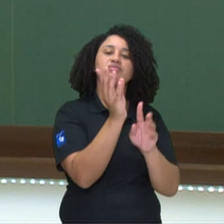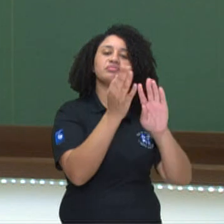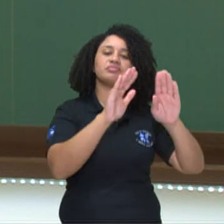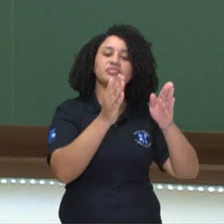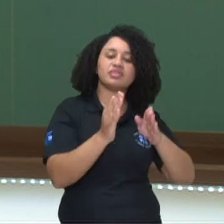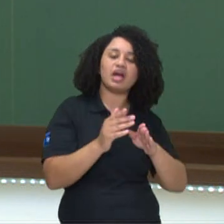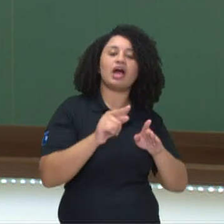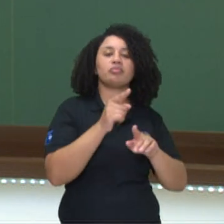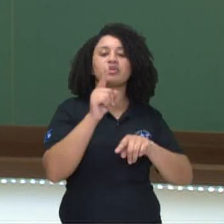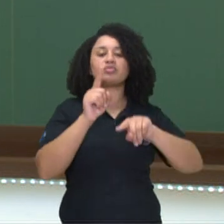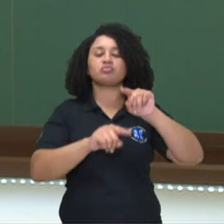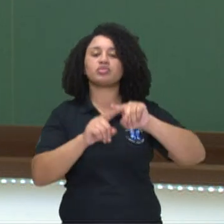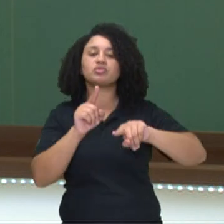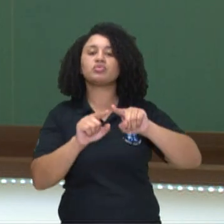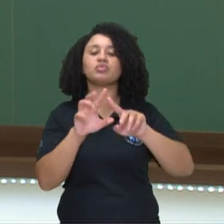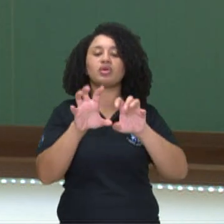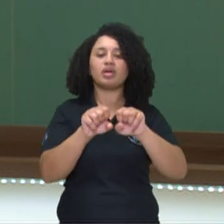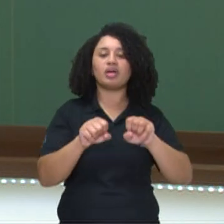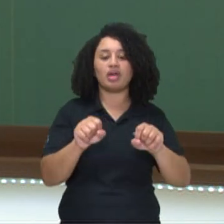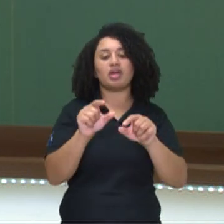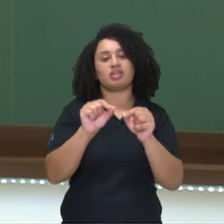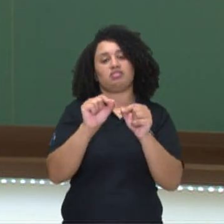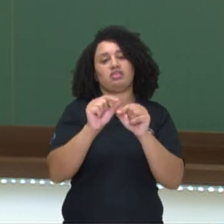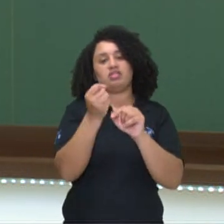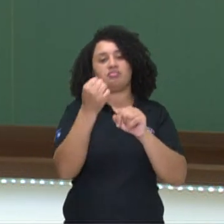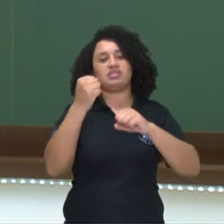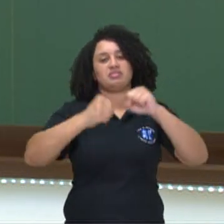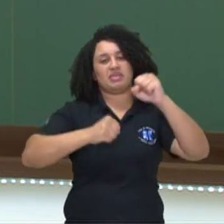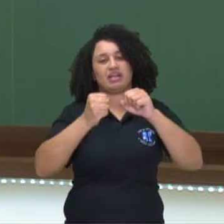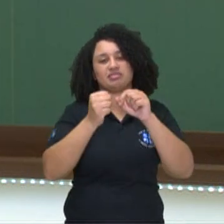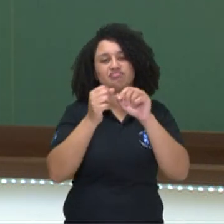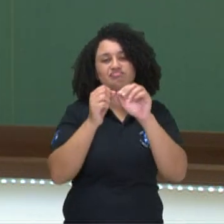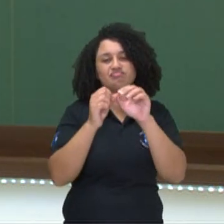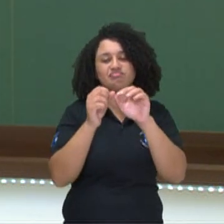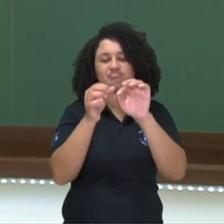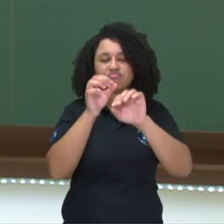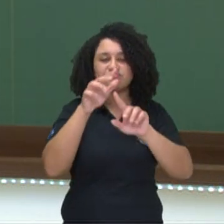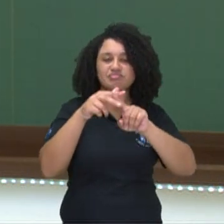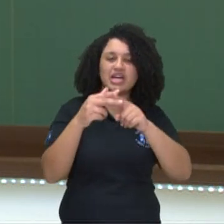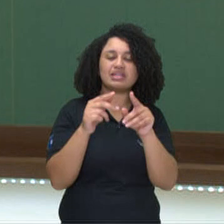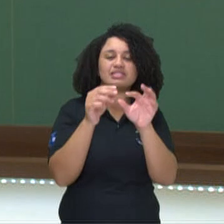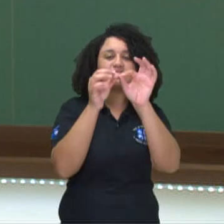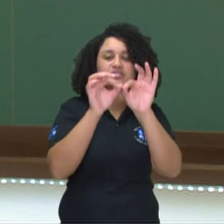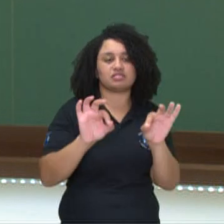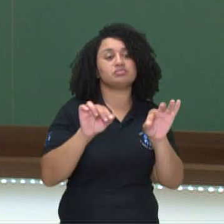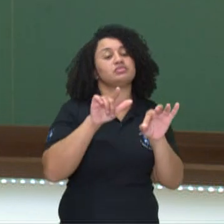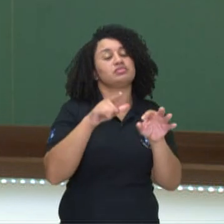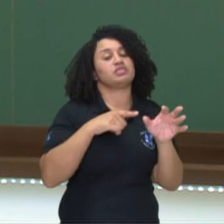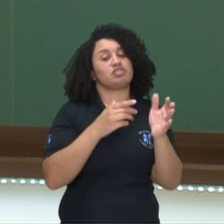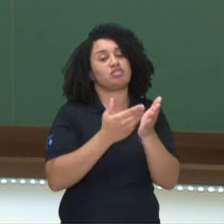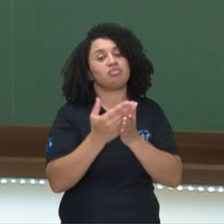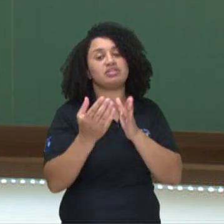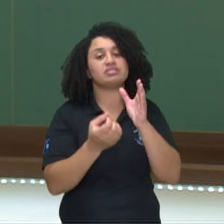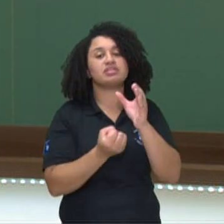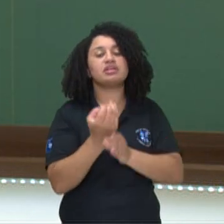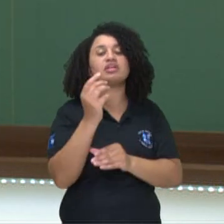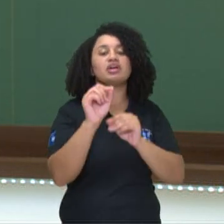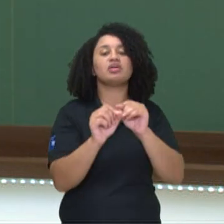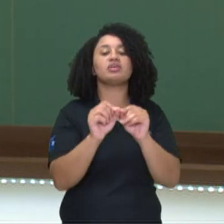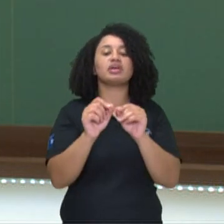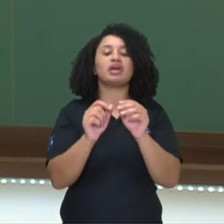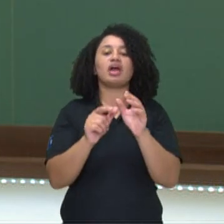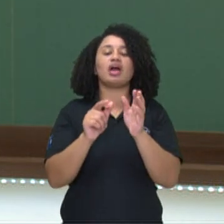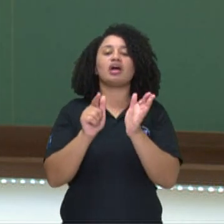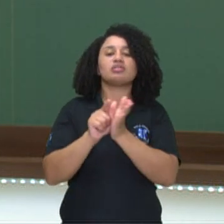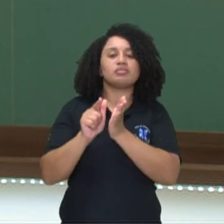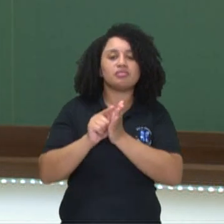produto manufaturado, feito à base de máquinas simples, e dentro disso temos o surgimento da moeda, no sentido literal,